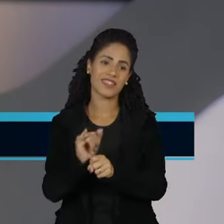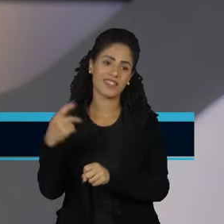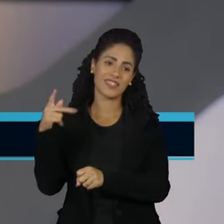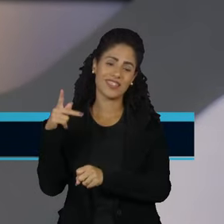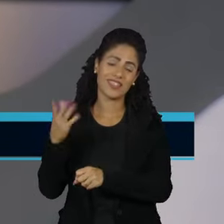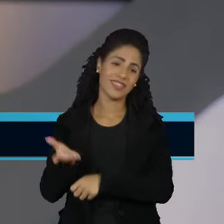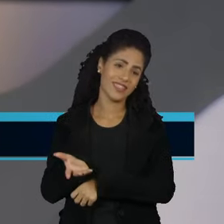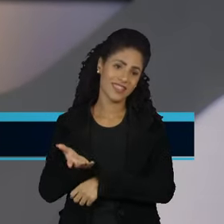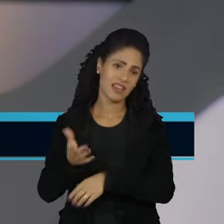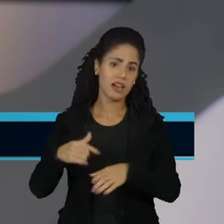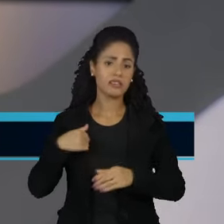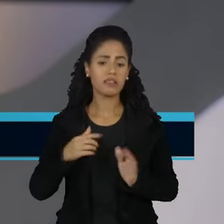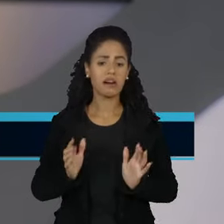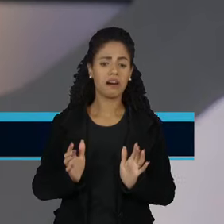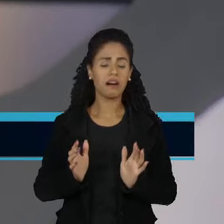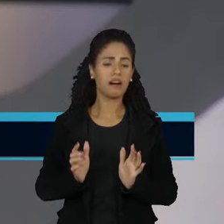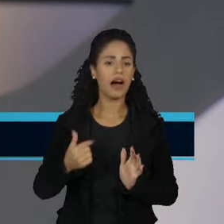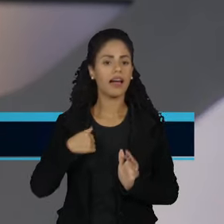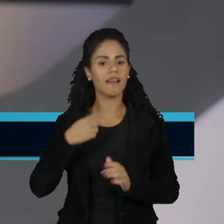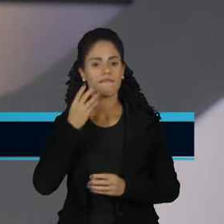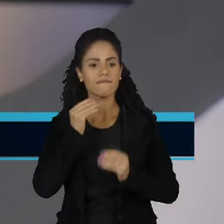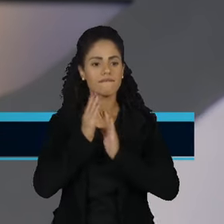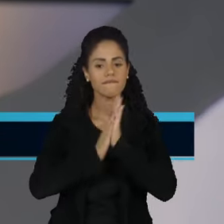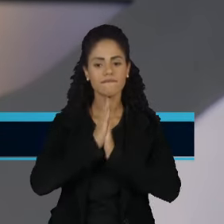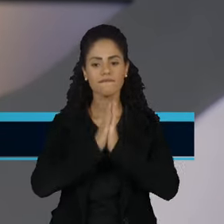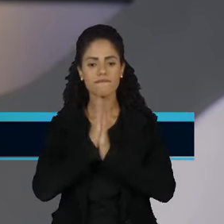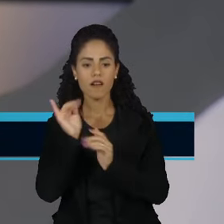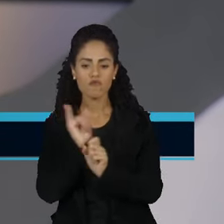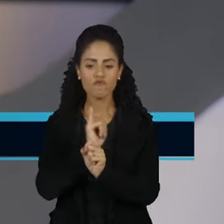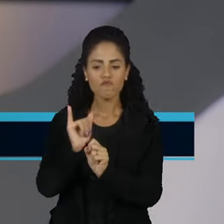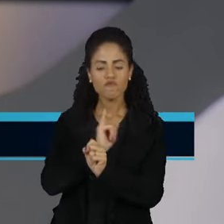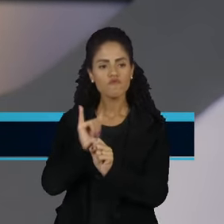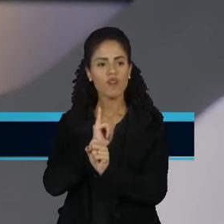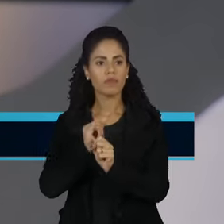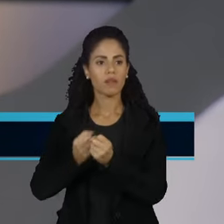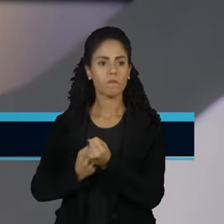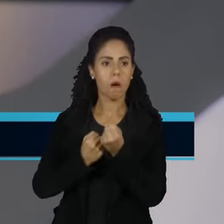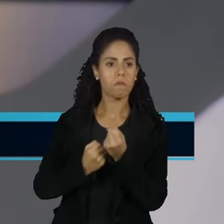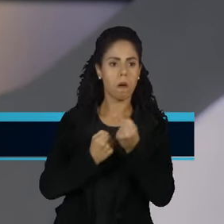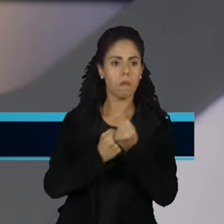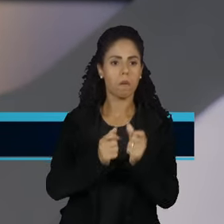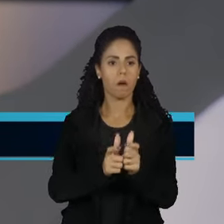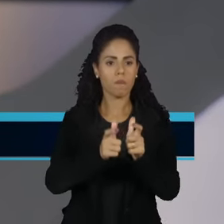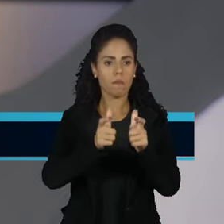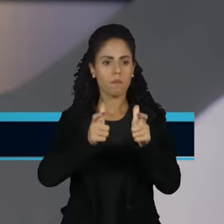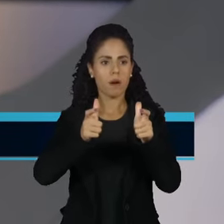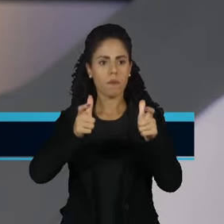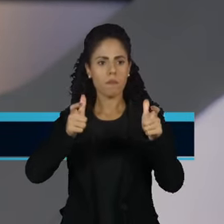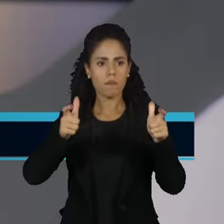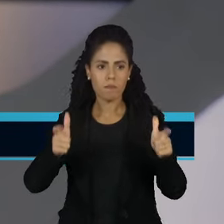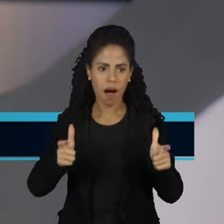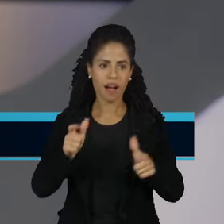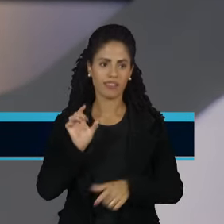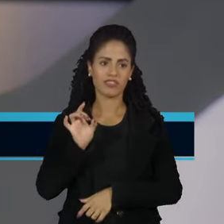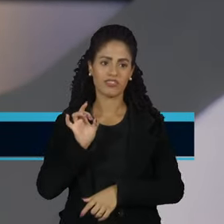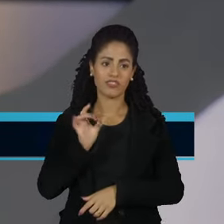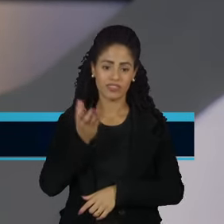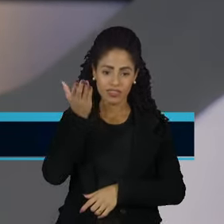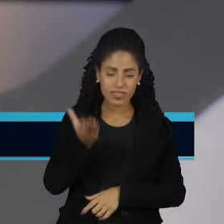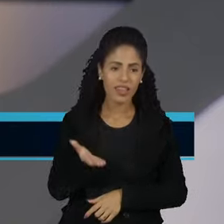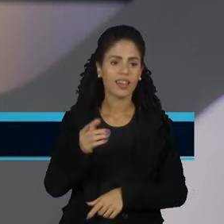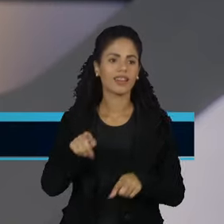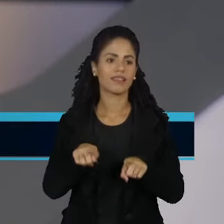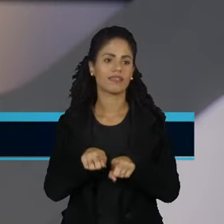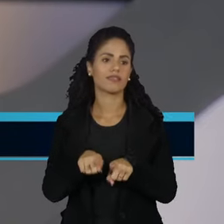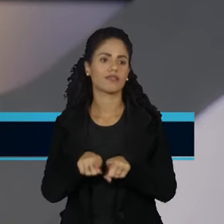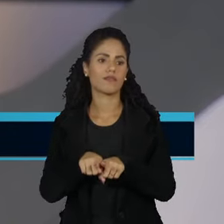vez que ele se sente acuado, porque ele consegue ter apoios e não só ele passa a falar, mas